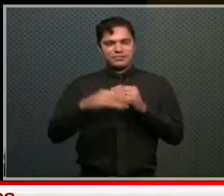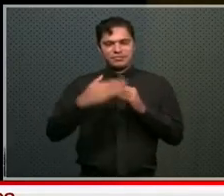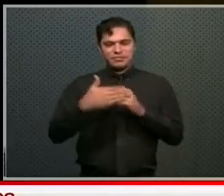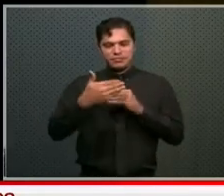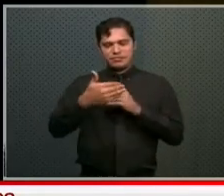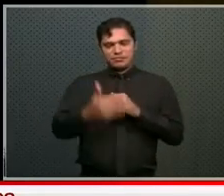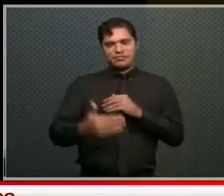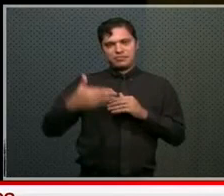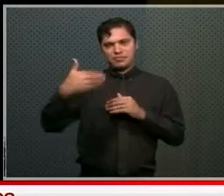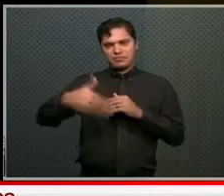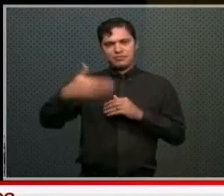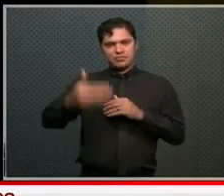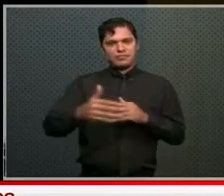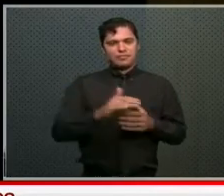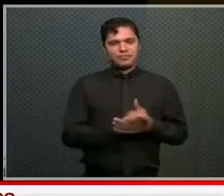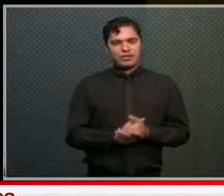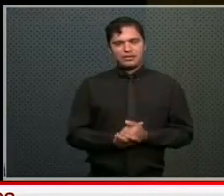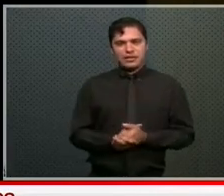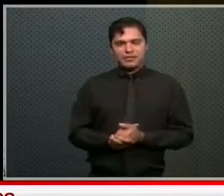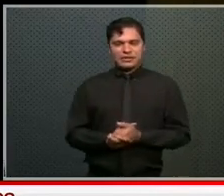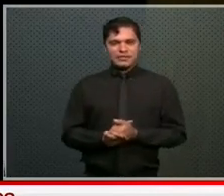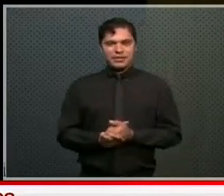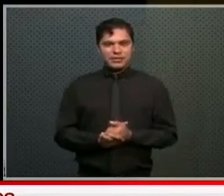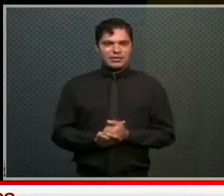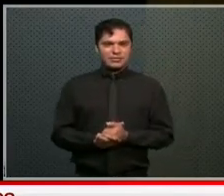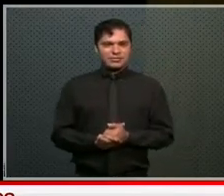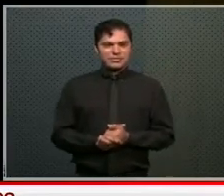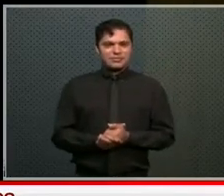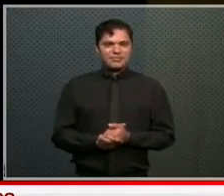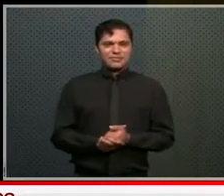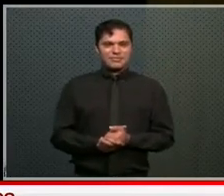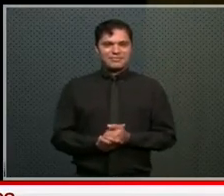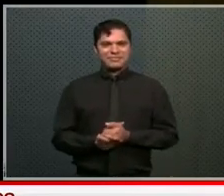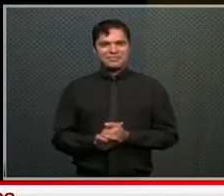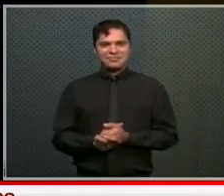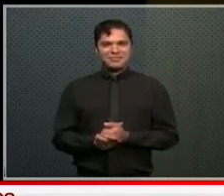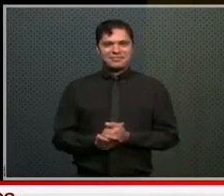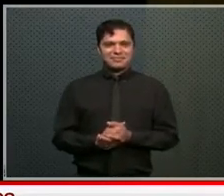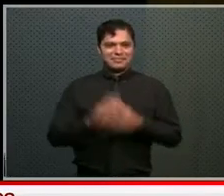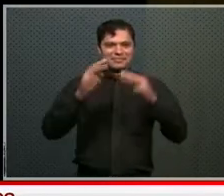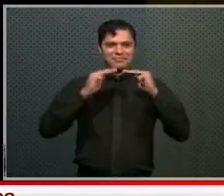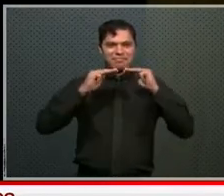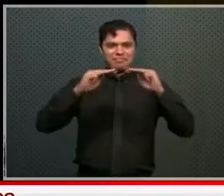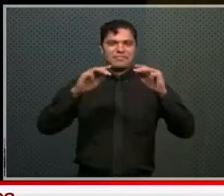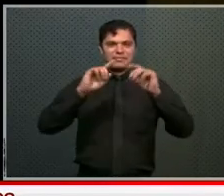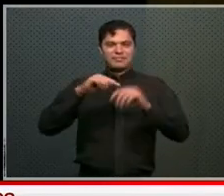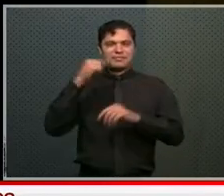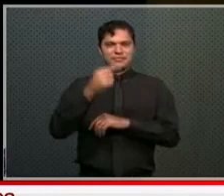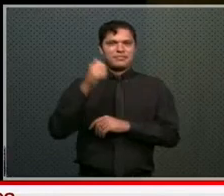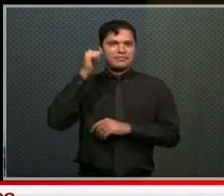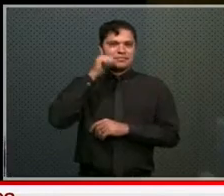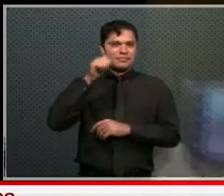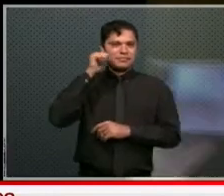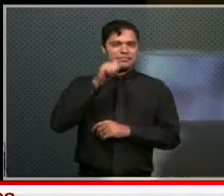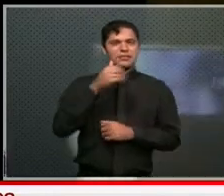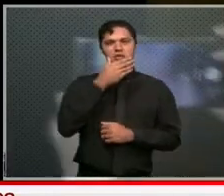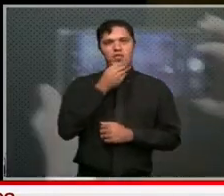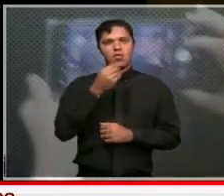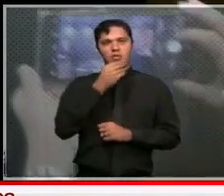seguiriam Inclusive a nossa a minha mensagem é que nós possamos ser mulheres e homens